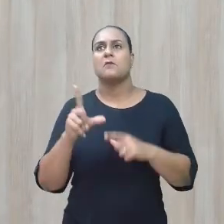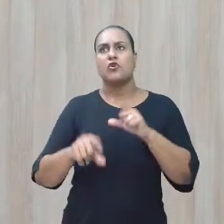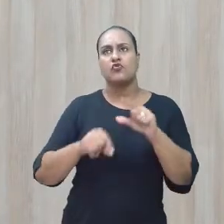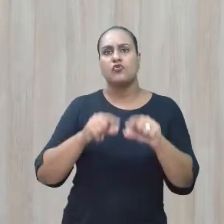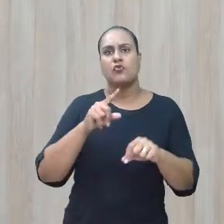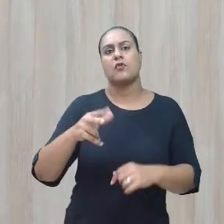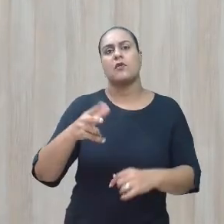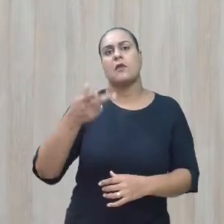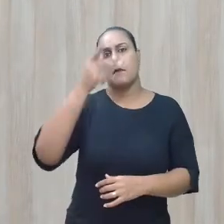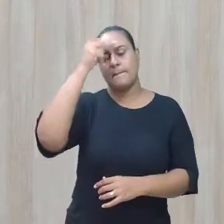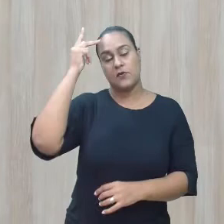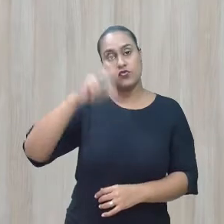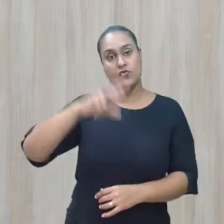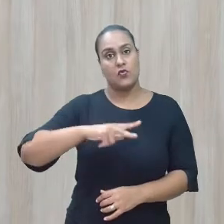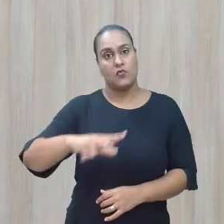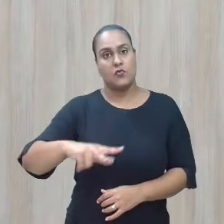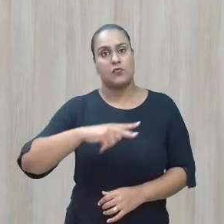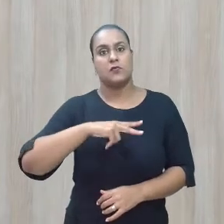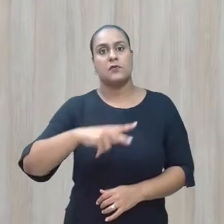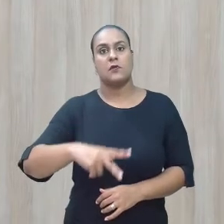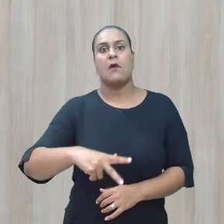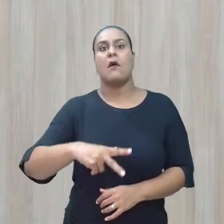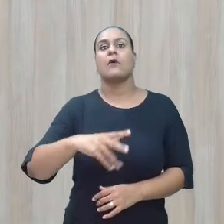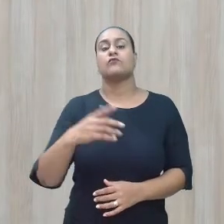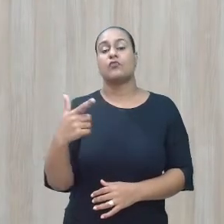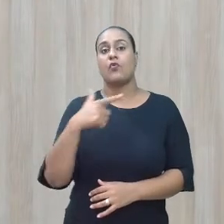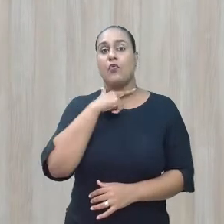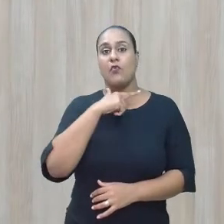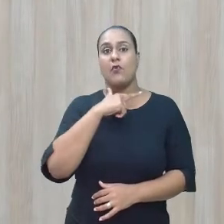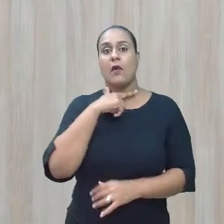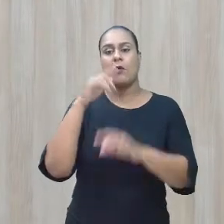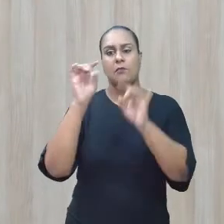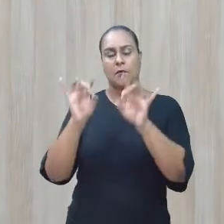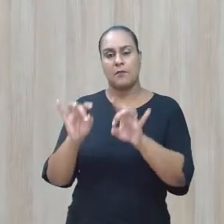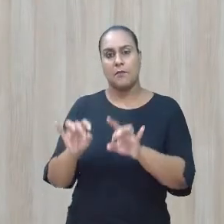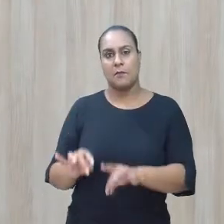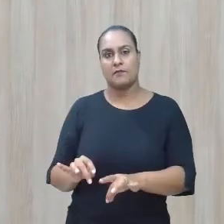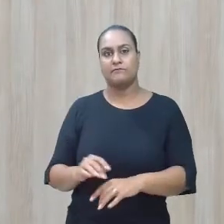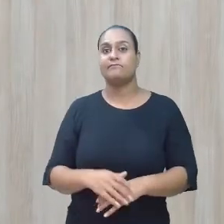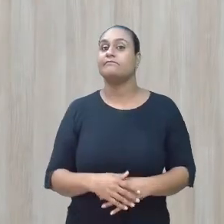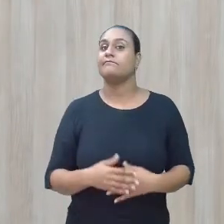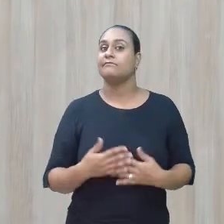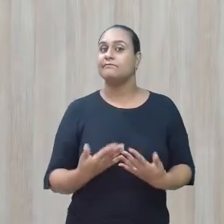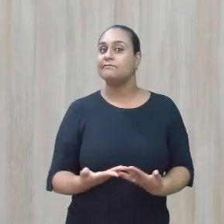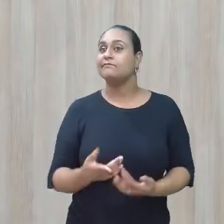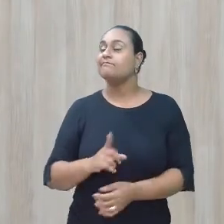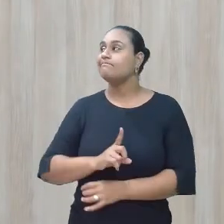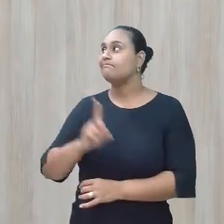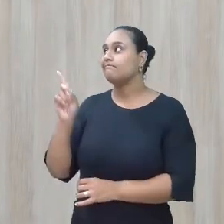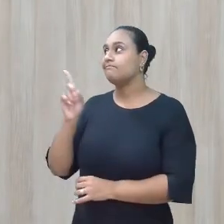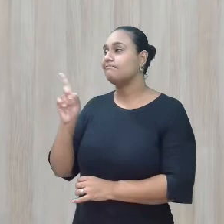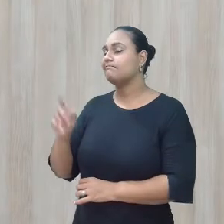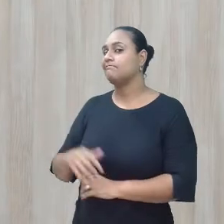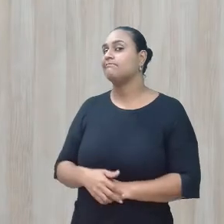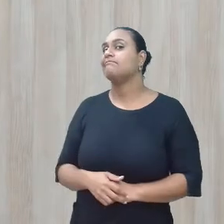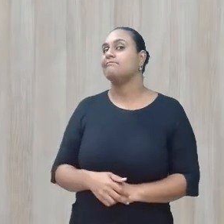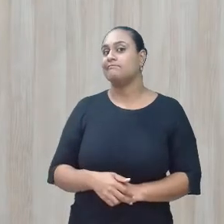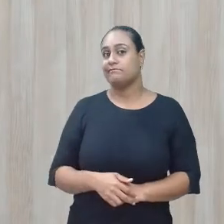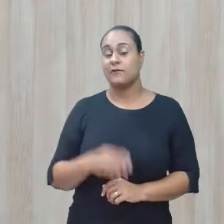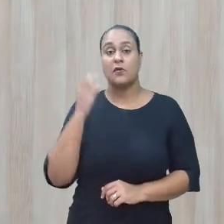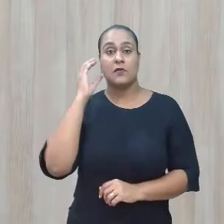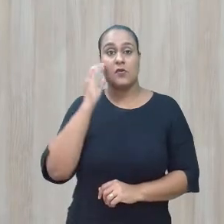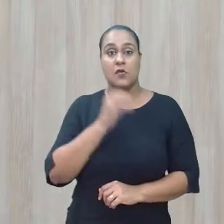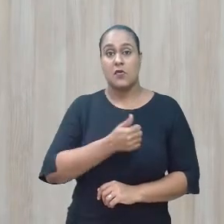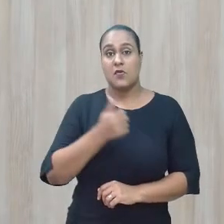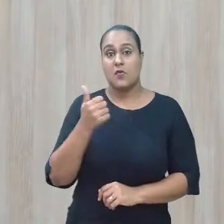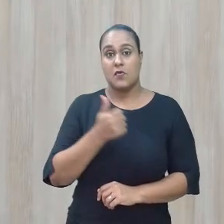para ocupar os postos privilegiados. Bom, isso vai fazer com que o Dom Pedro acabasse, diante da